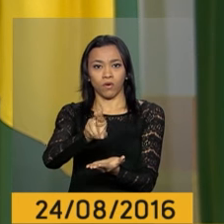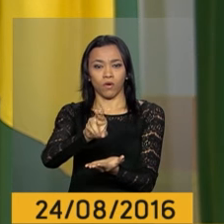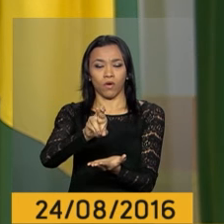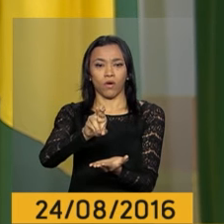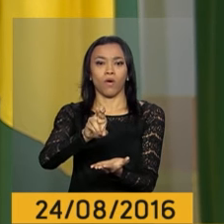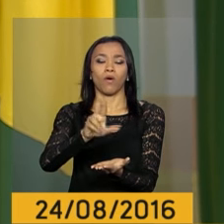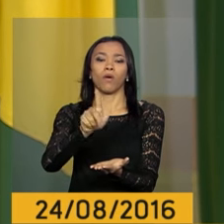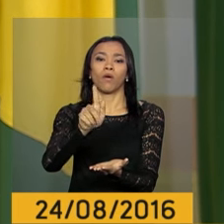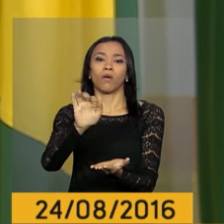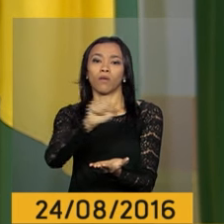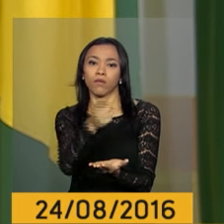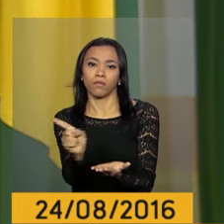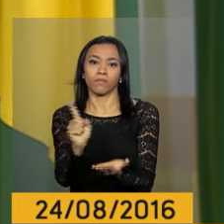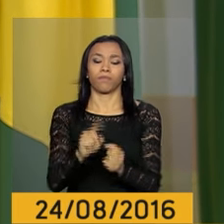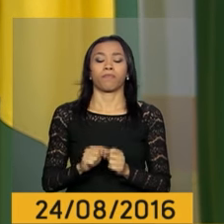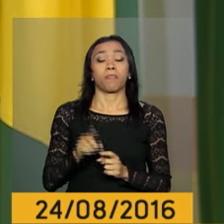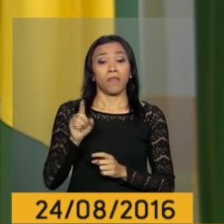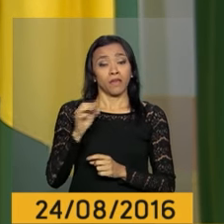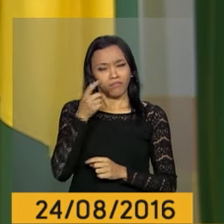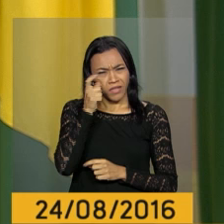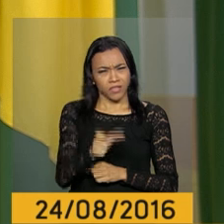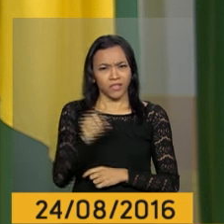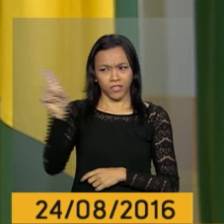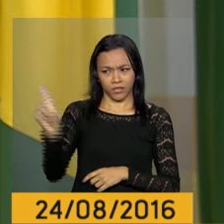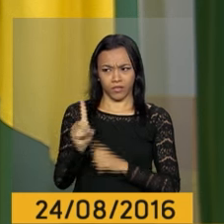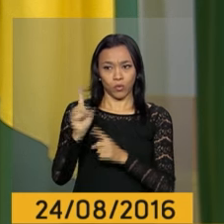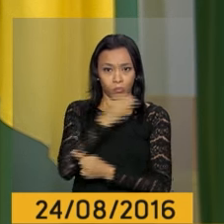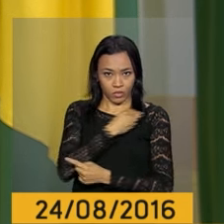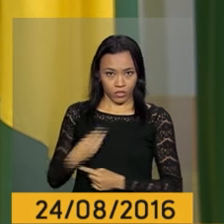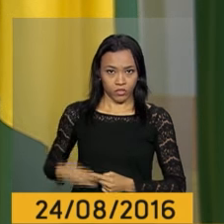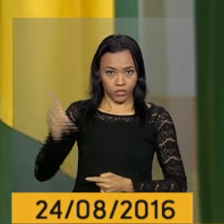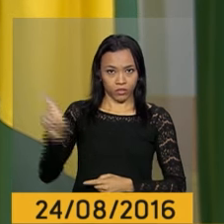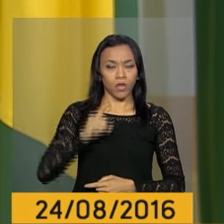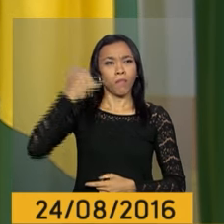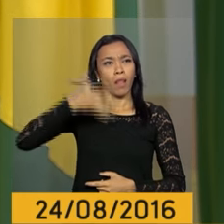ministro Blairo falava, eu me lembrava